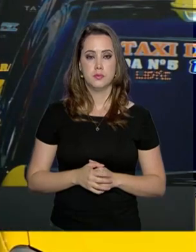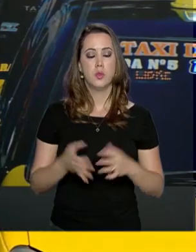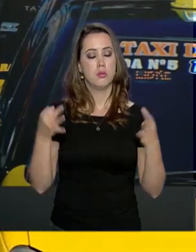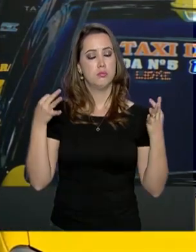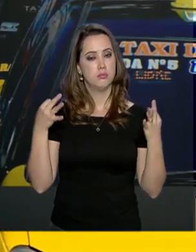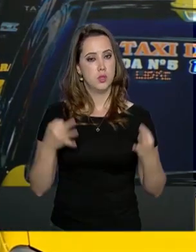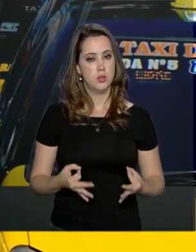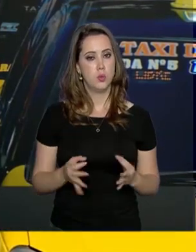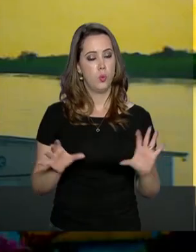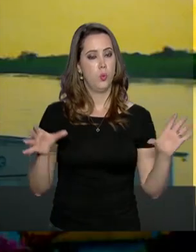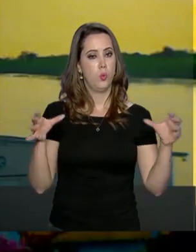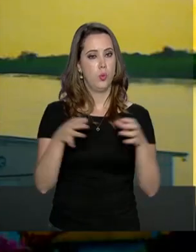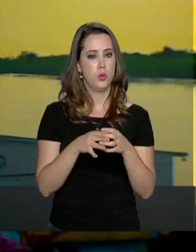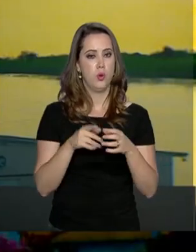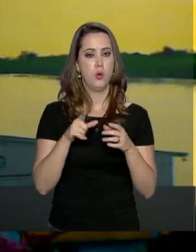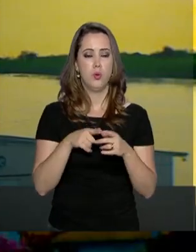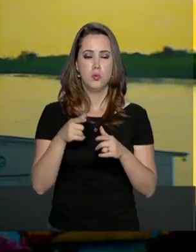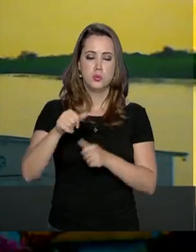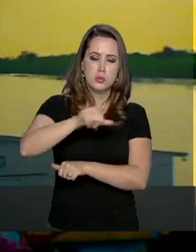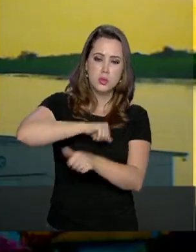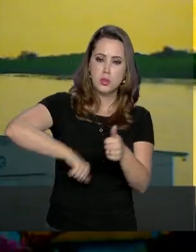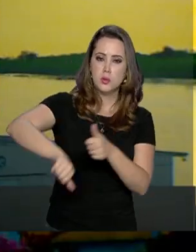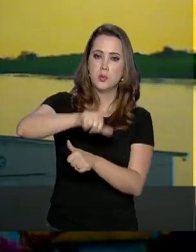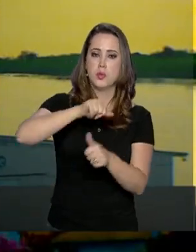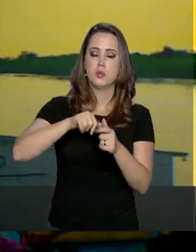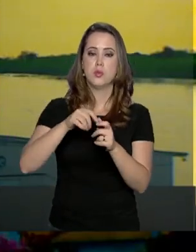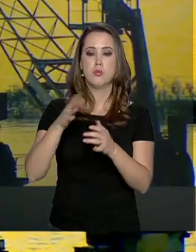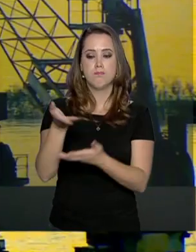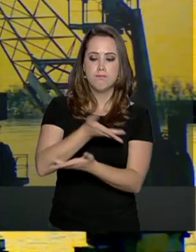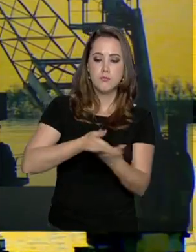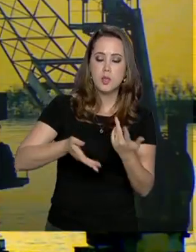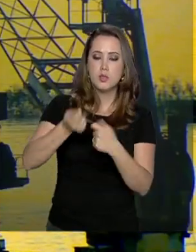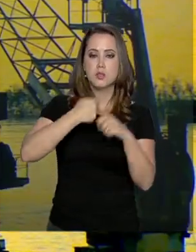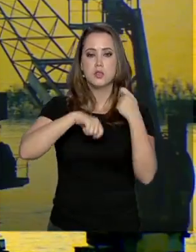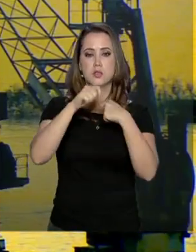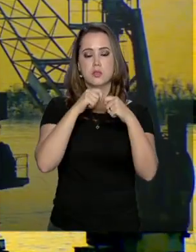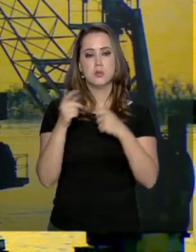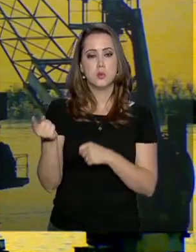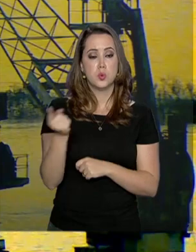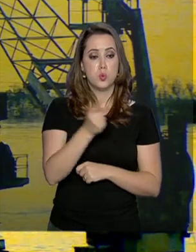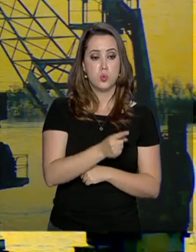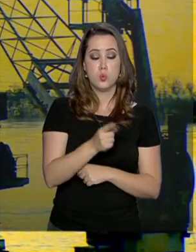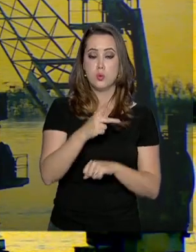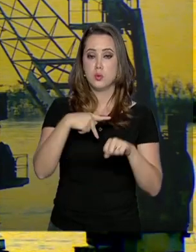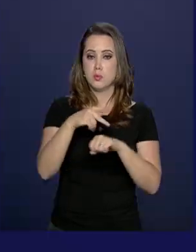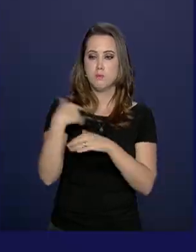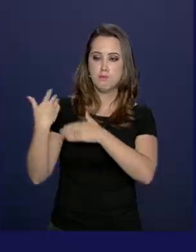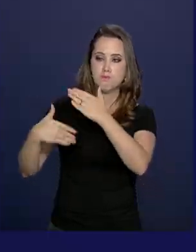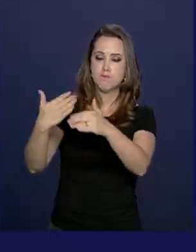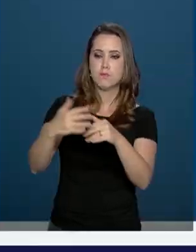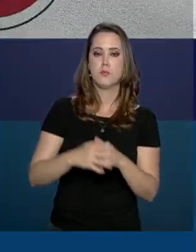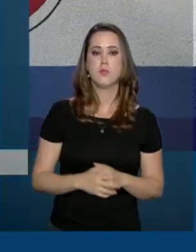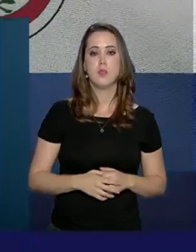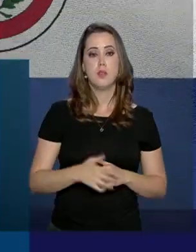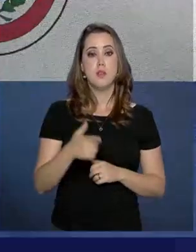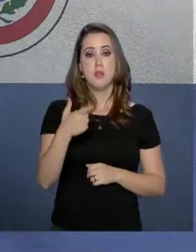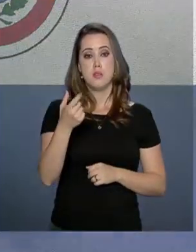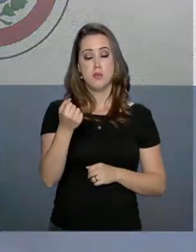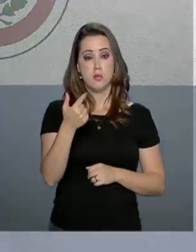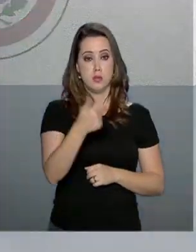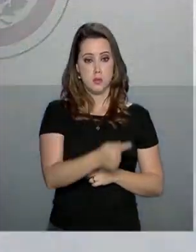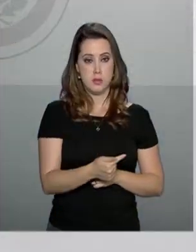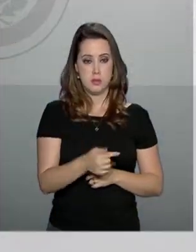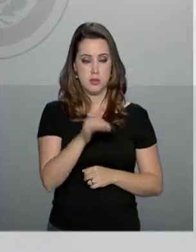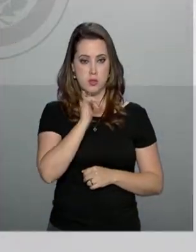justamente o bloco que dinamizou as relações econômicas entre os dois países nos últimos anos. Em 2017,